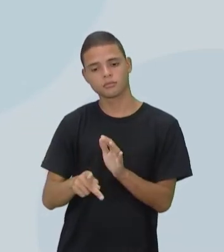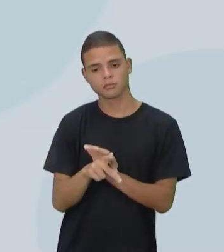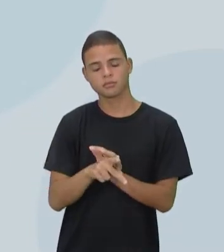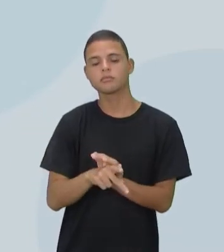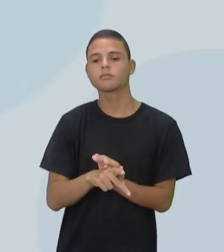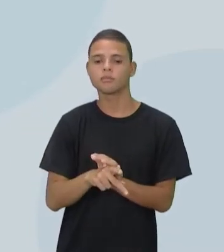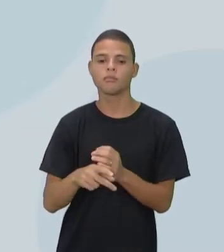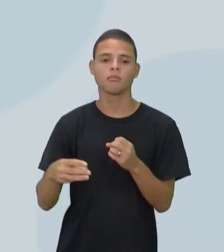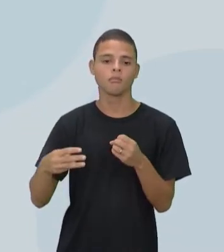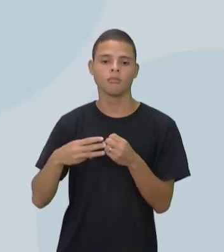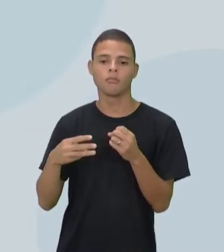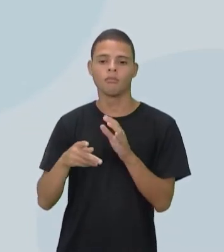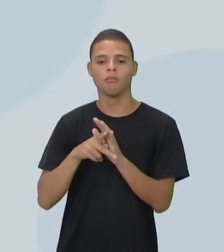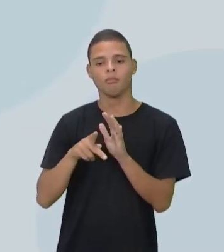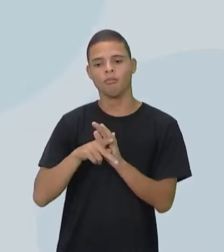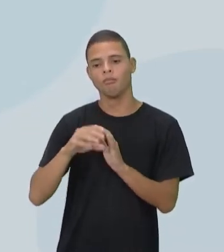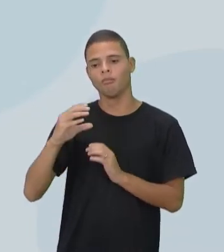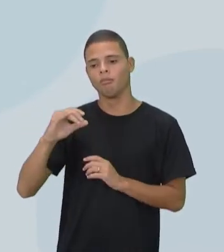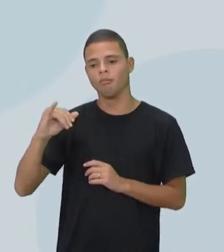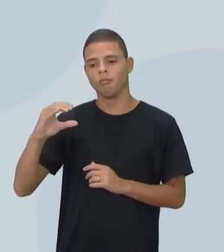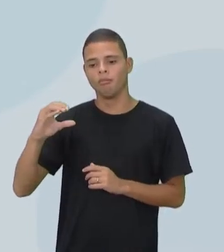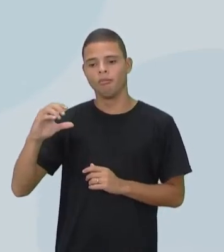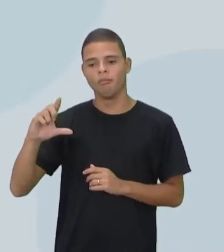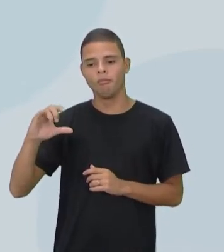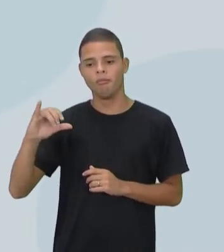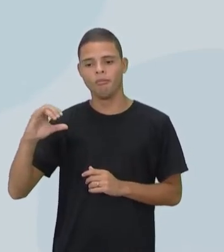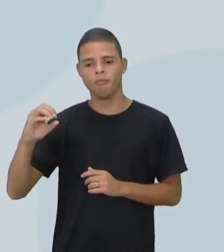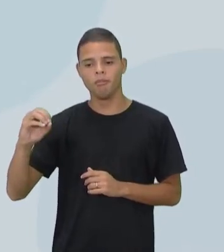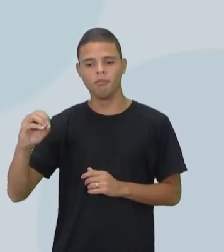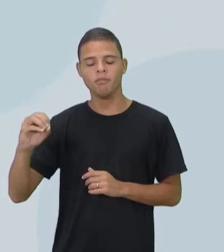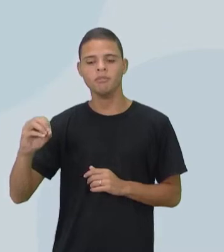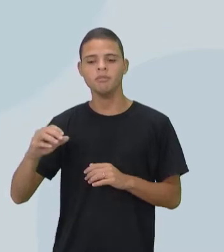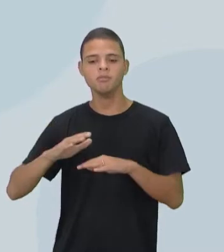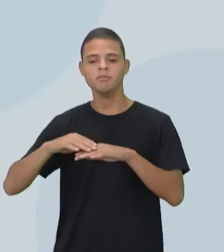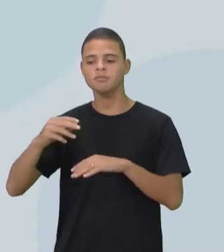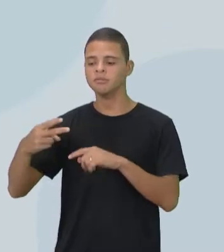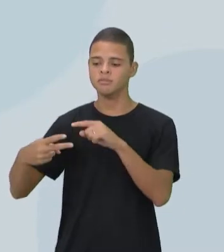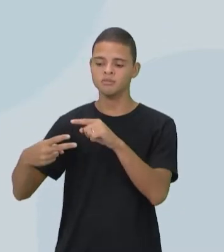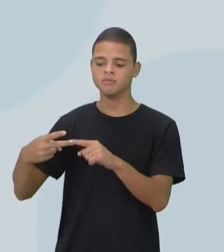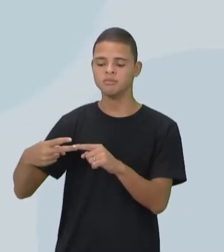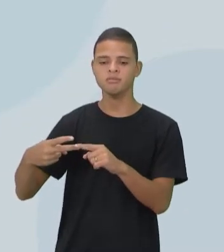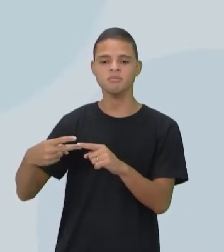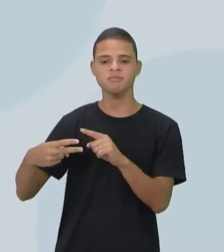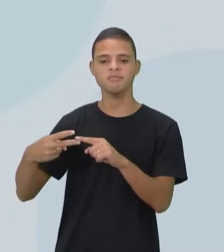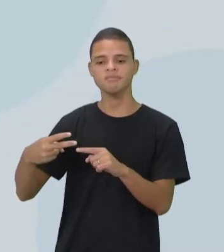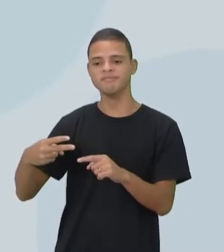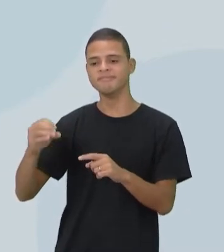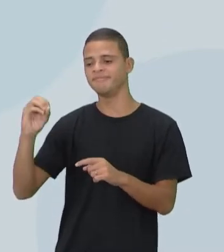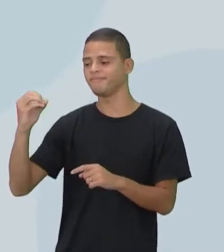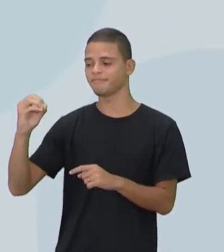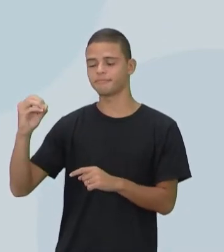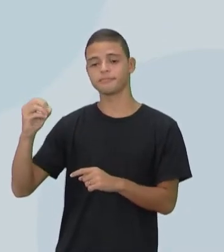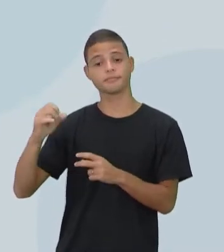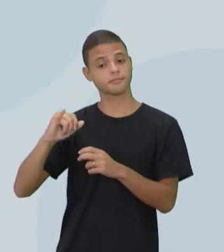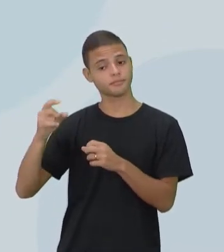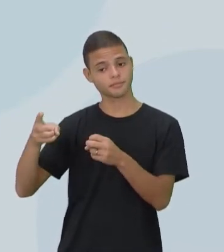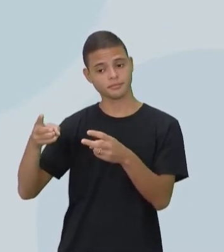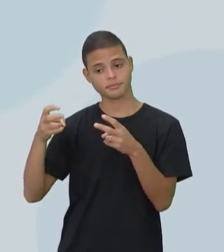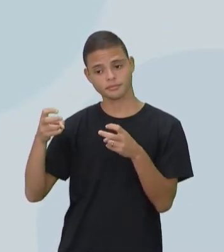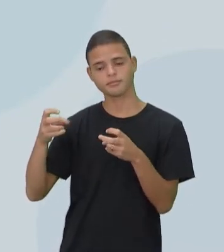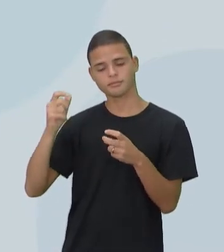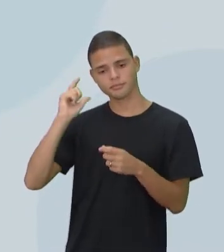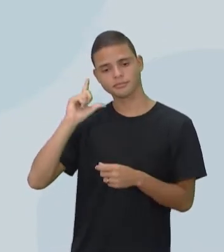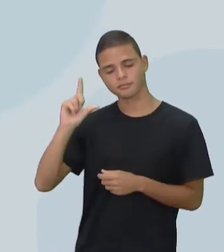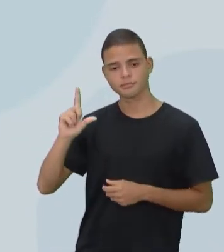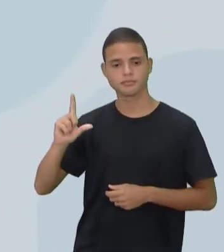silício e 2 átomos do elemento químico oxigênio. Então, se você fazer aí essa observação, você vai perceber